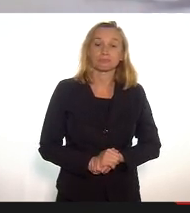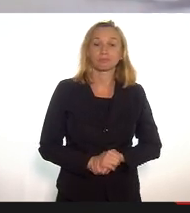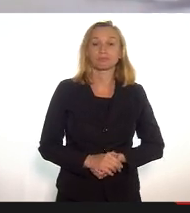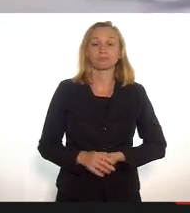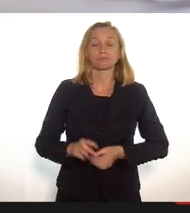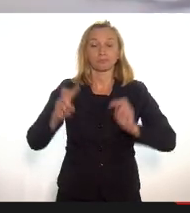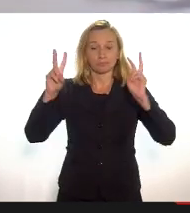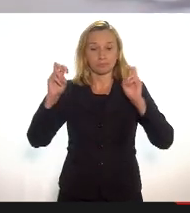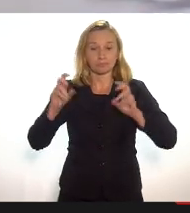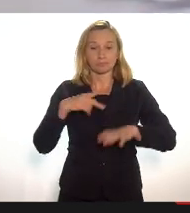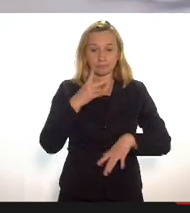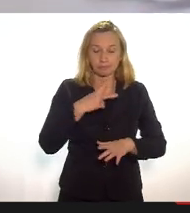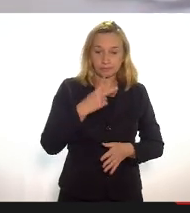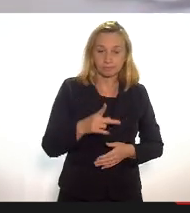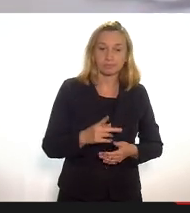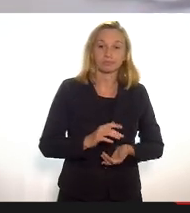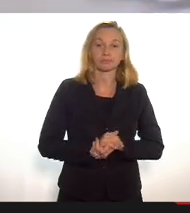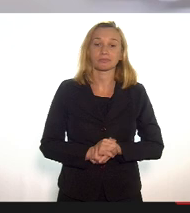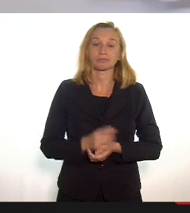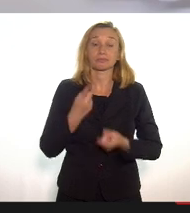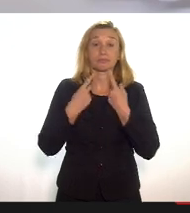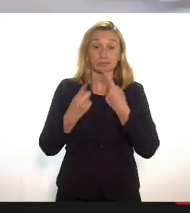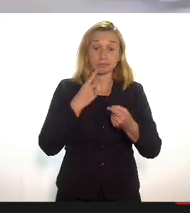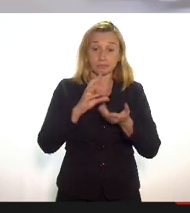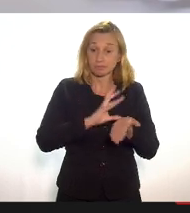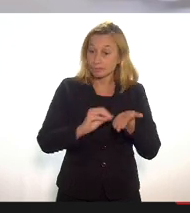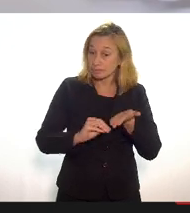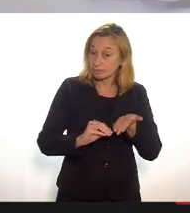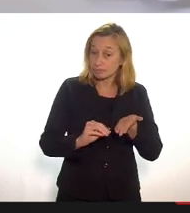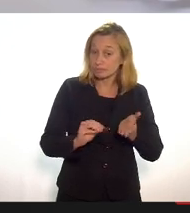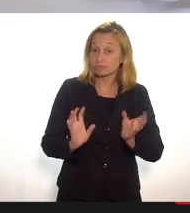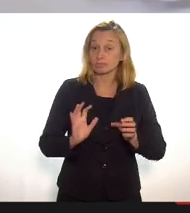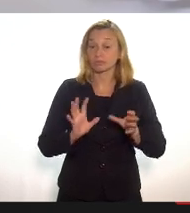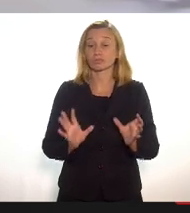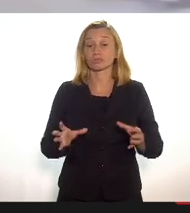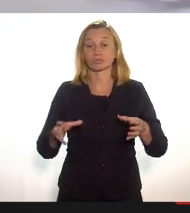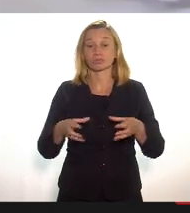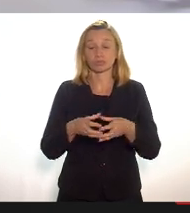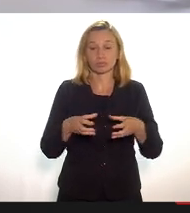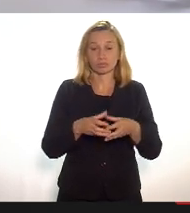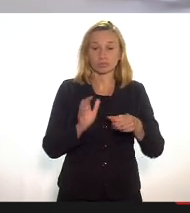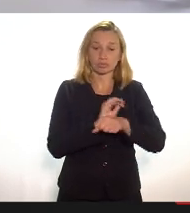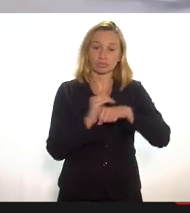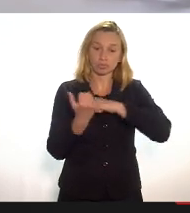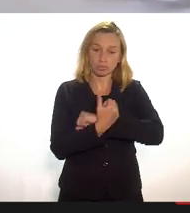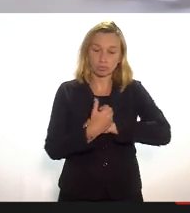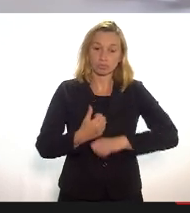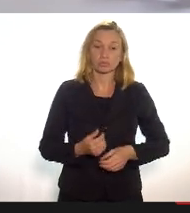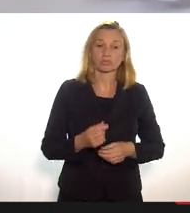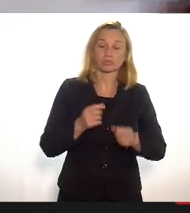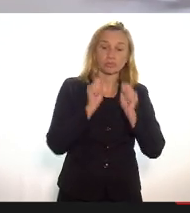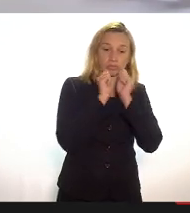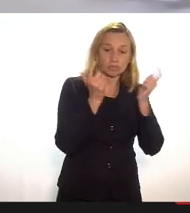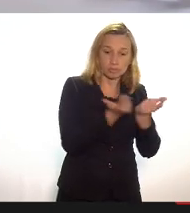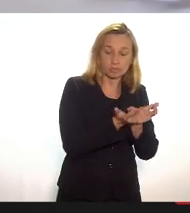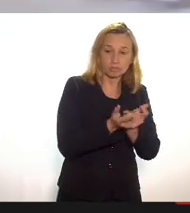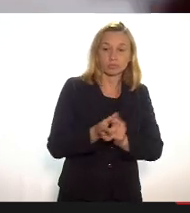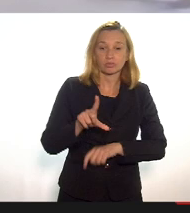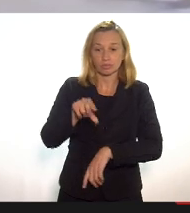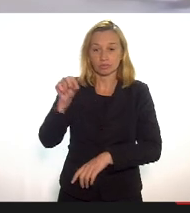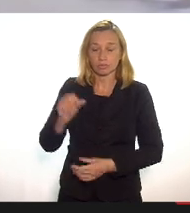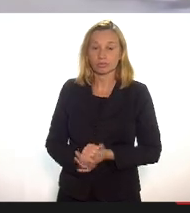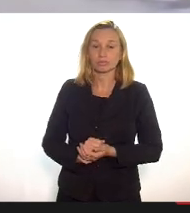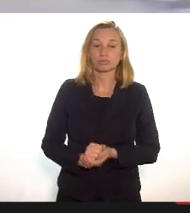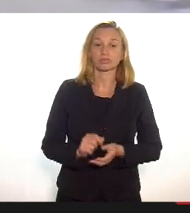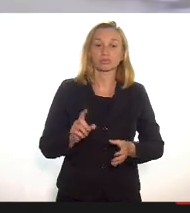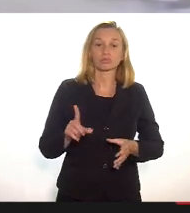dos hospitais federais na discussão, na pauta, na comissão da Covid, quando a Assembleia Legislativa decidiu: vamos colocar os hospitais